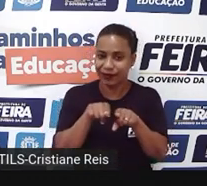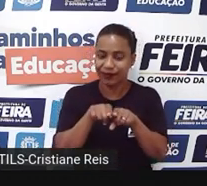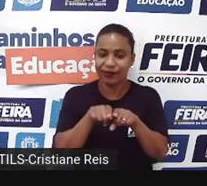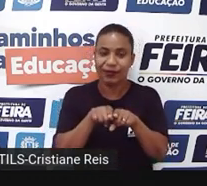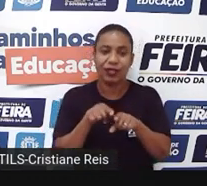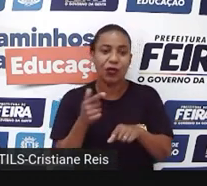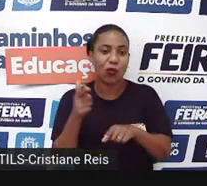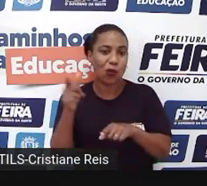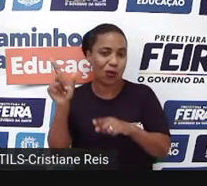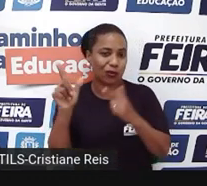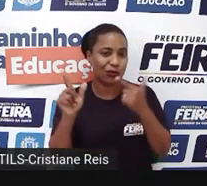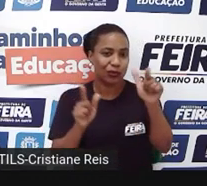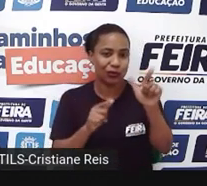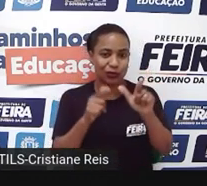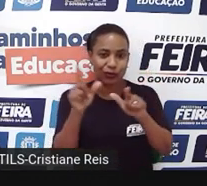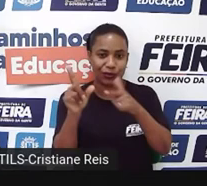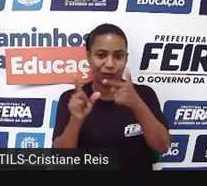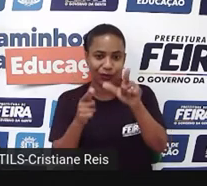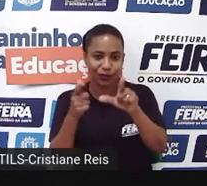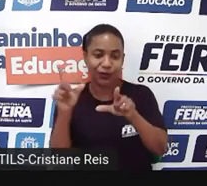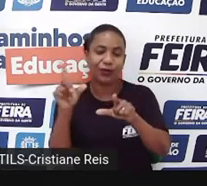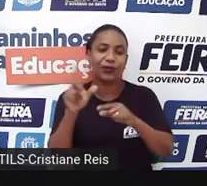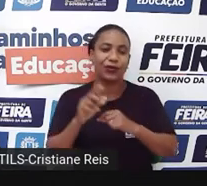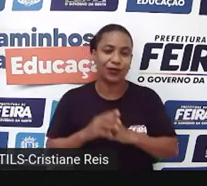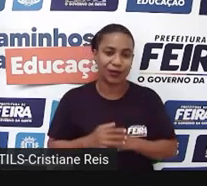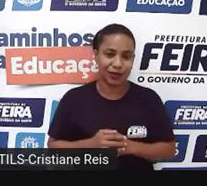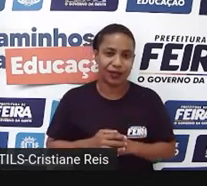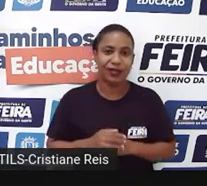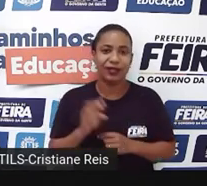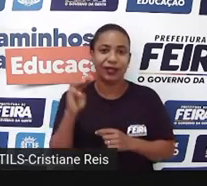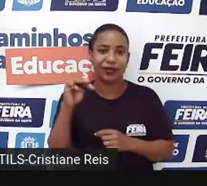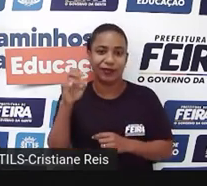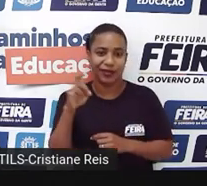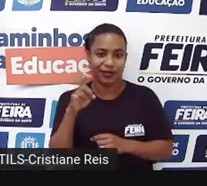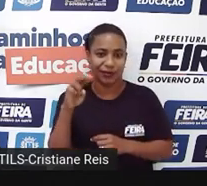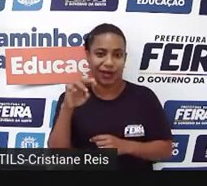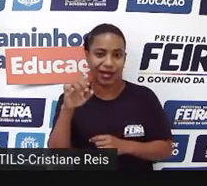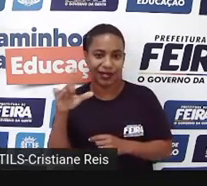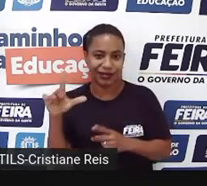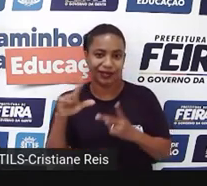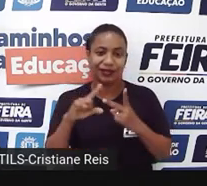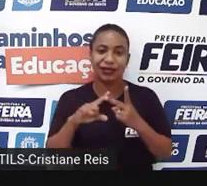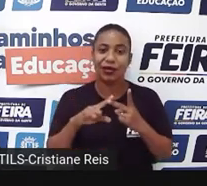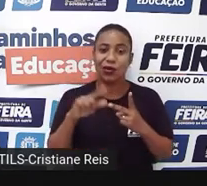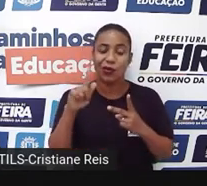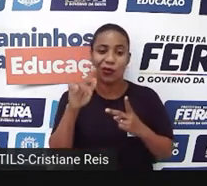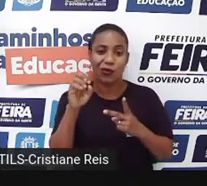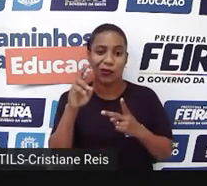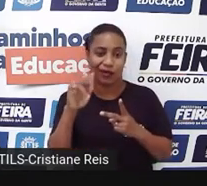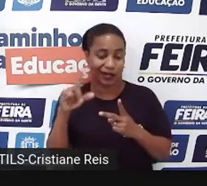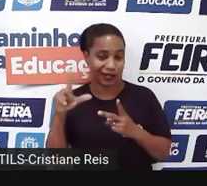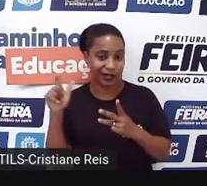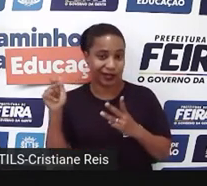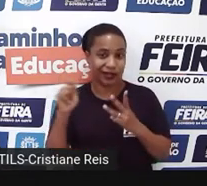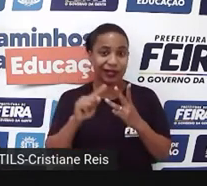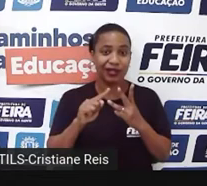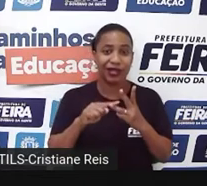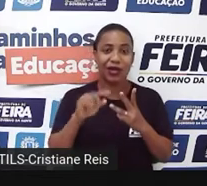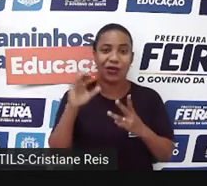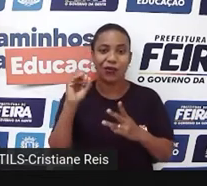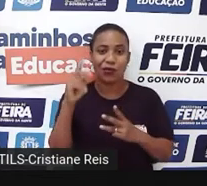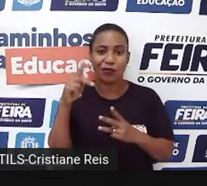outros personagens, né? O Optimus Prime, o Gorila, o Maximus e o